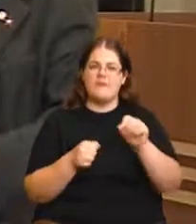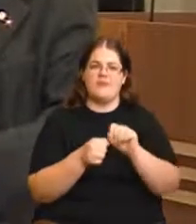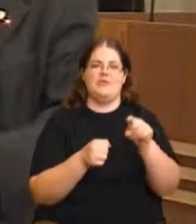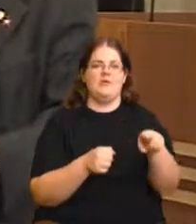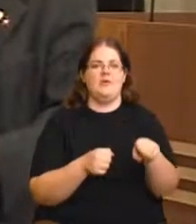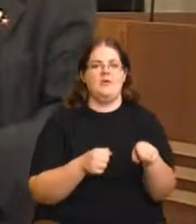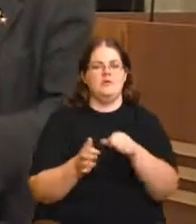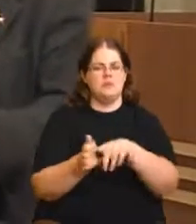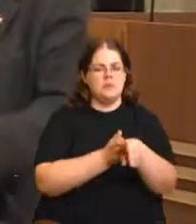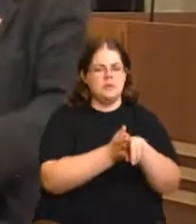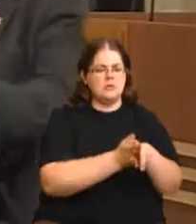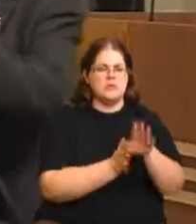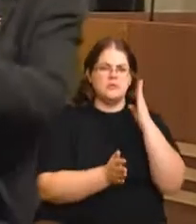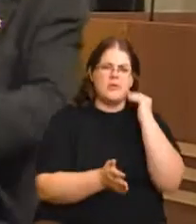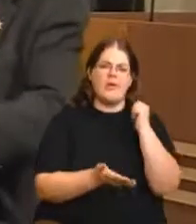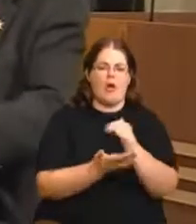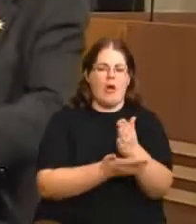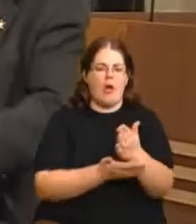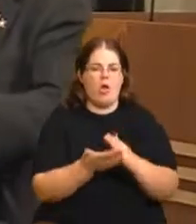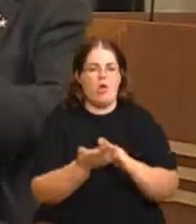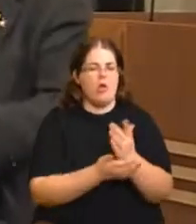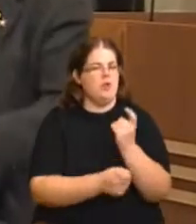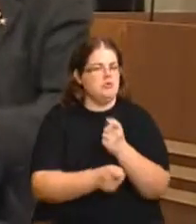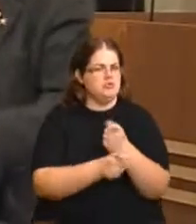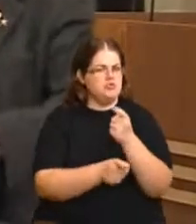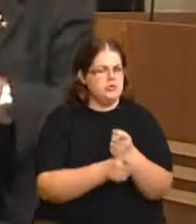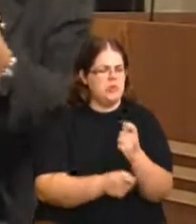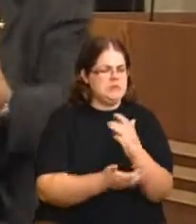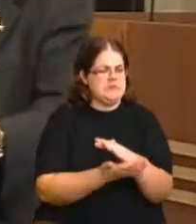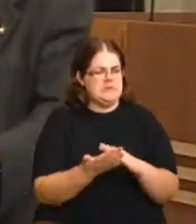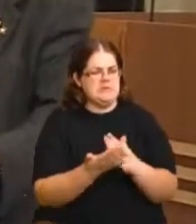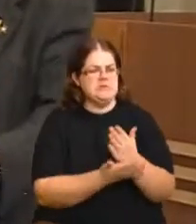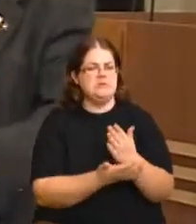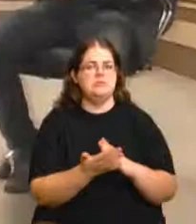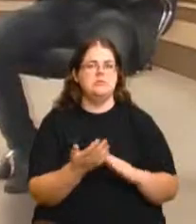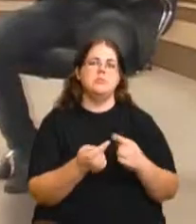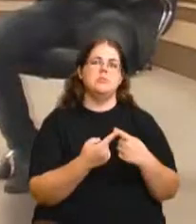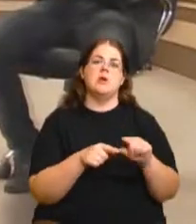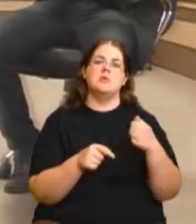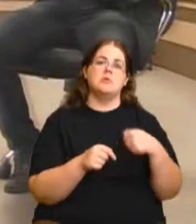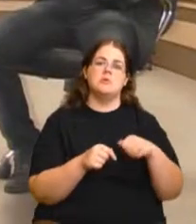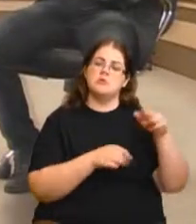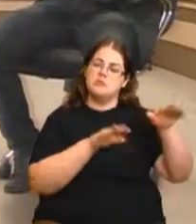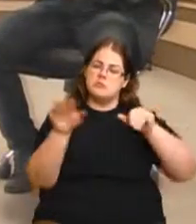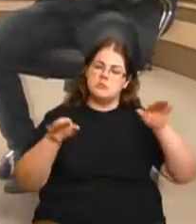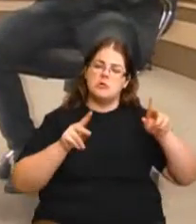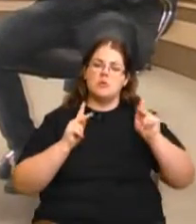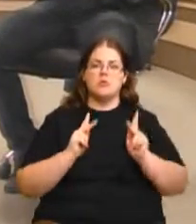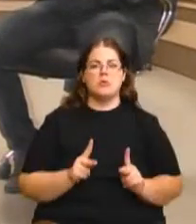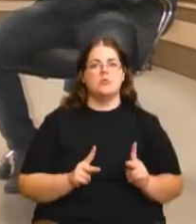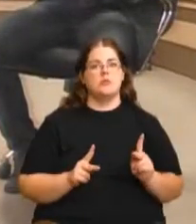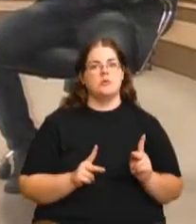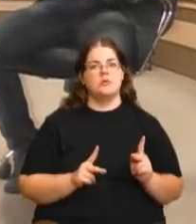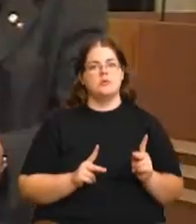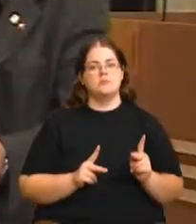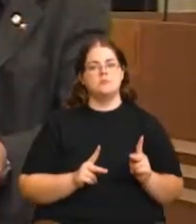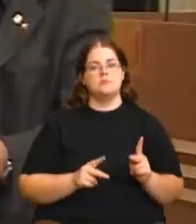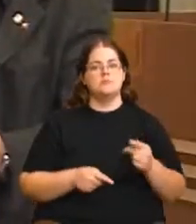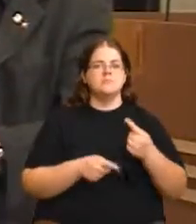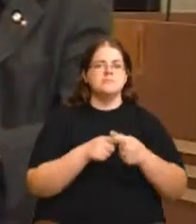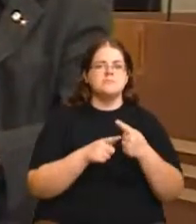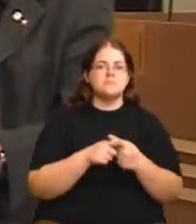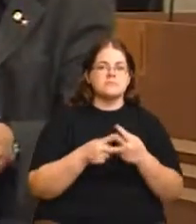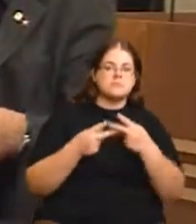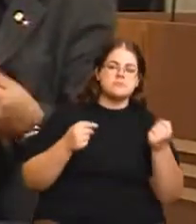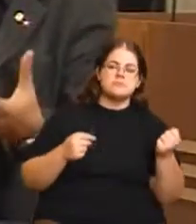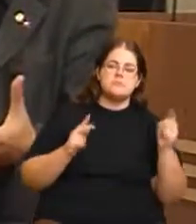às vezes, né, como a gente diz, nós não condenamos ninguém, nós estamos investigando, então as pessoas têm que vir prestar depoimento para que as próprias